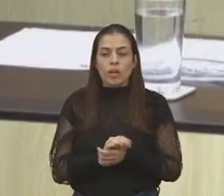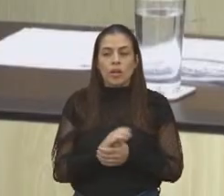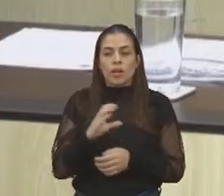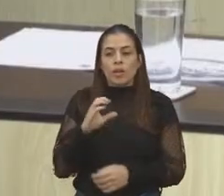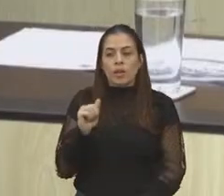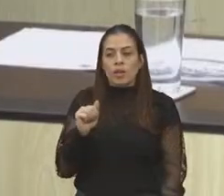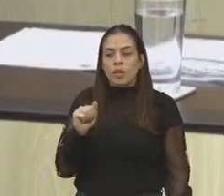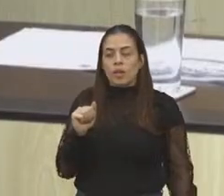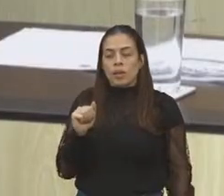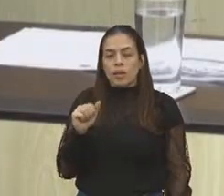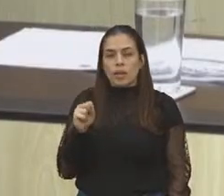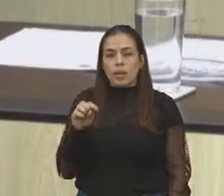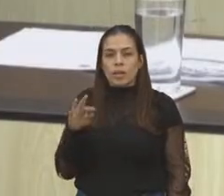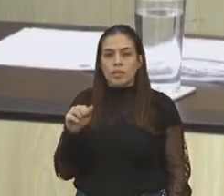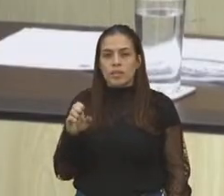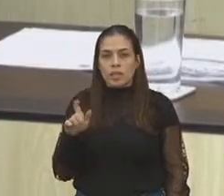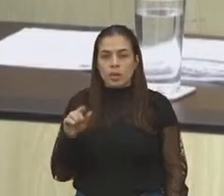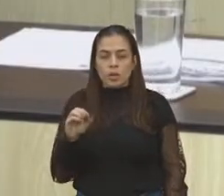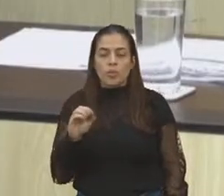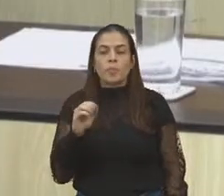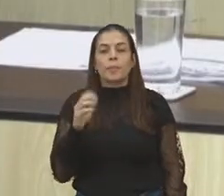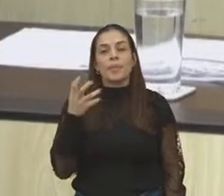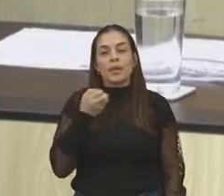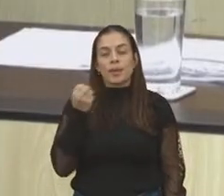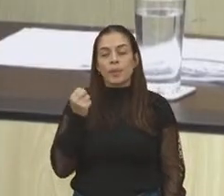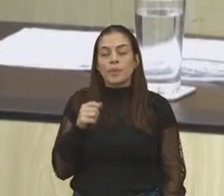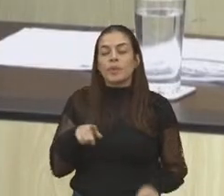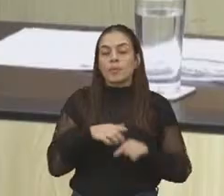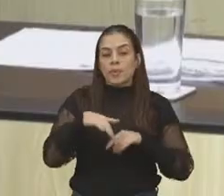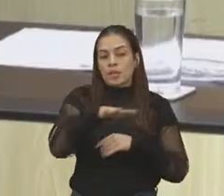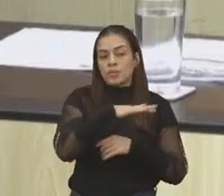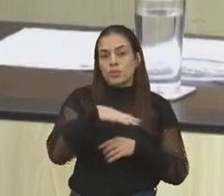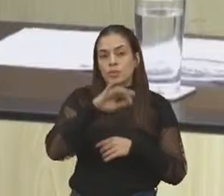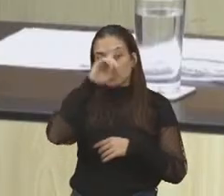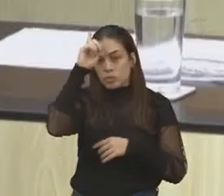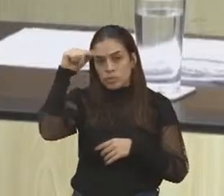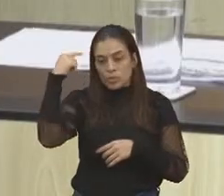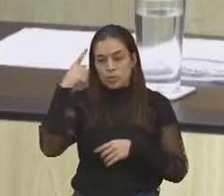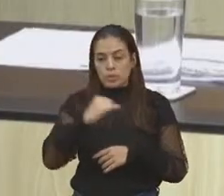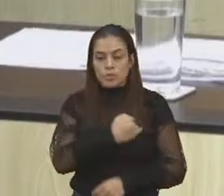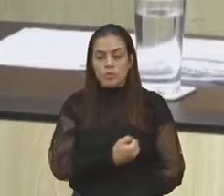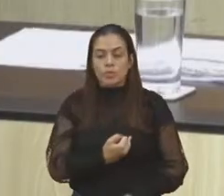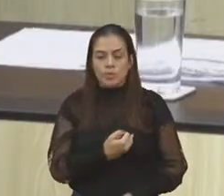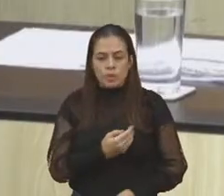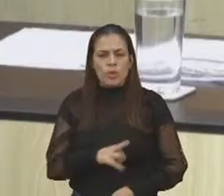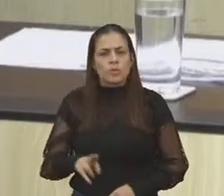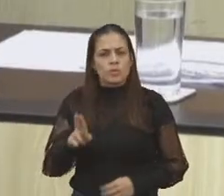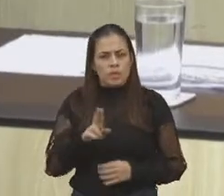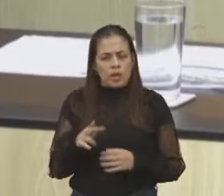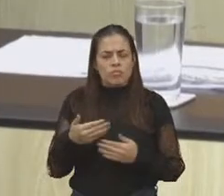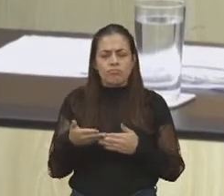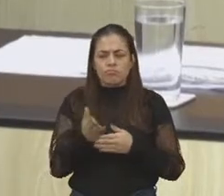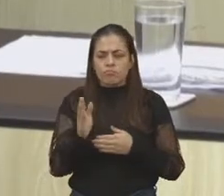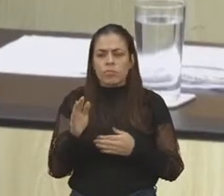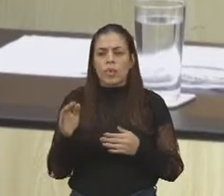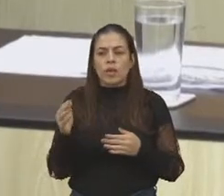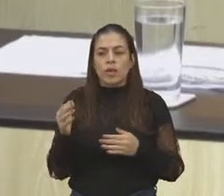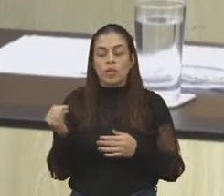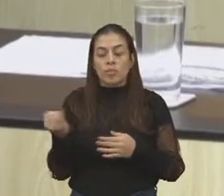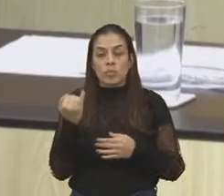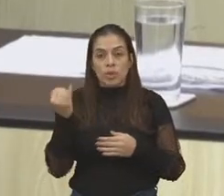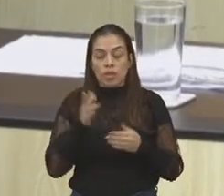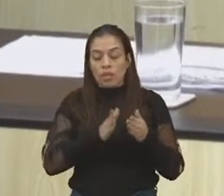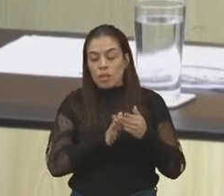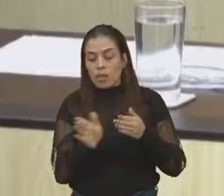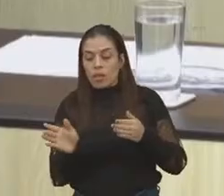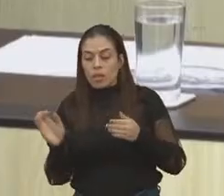Branco, a região do São João, uma via que é muito usada, e a gente espera que futuramente aí ela possa ser interligada com a nova Via Oeste,